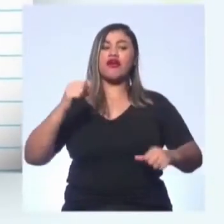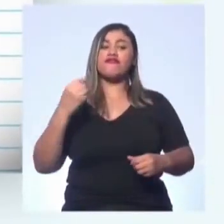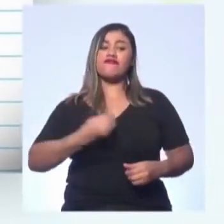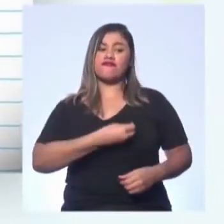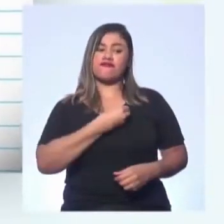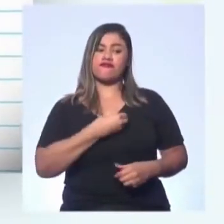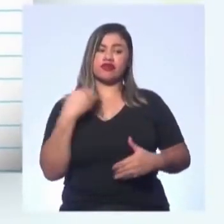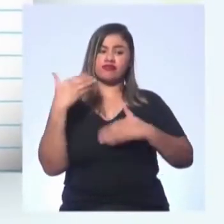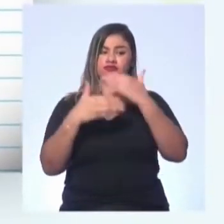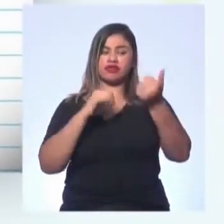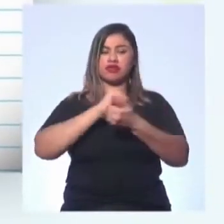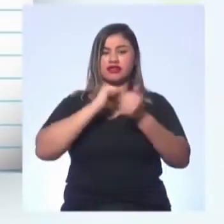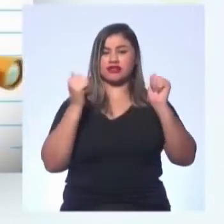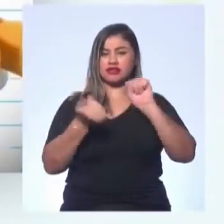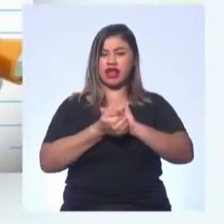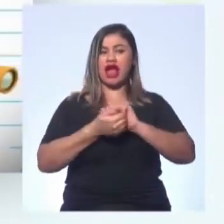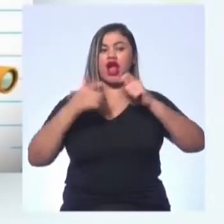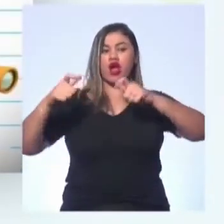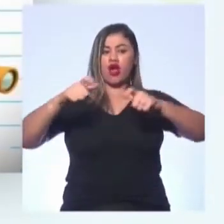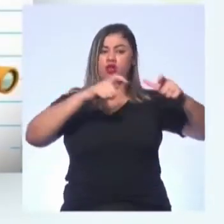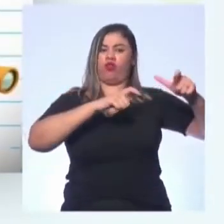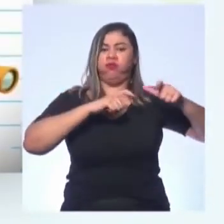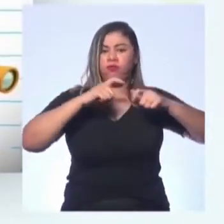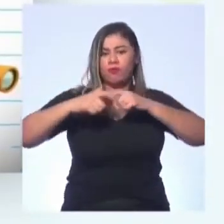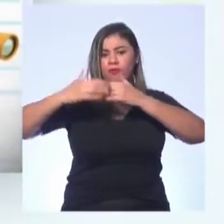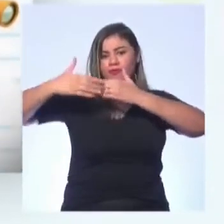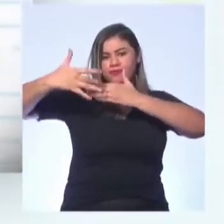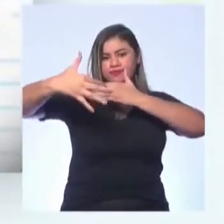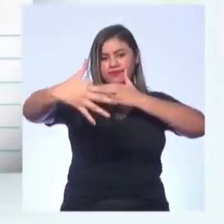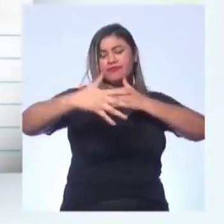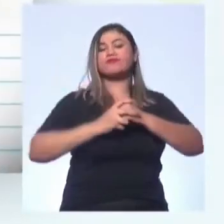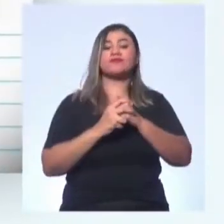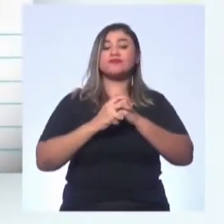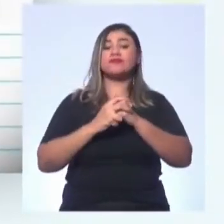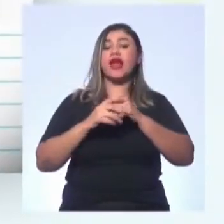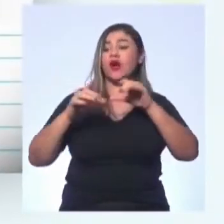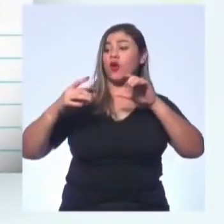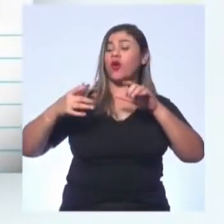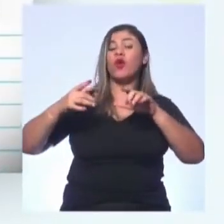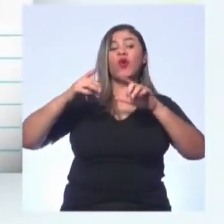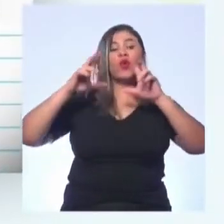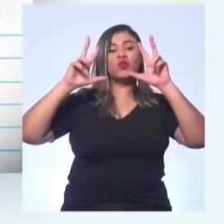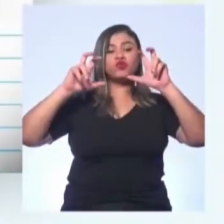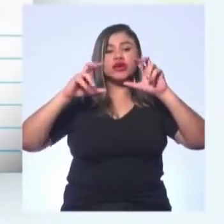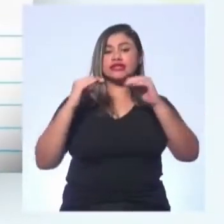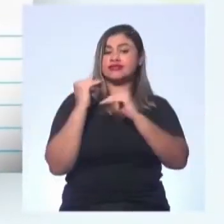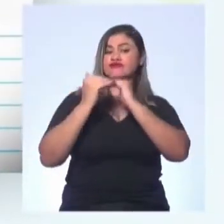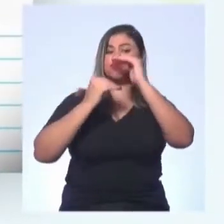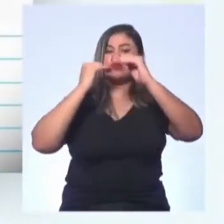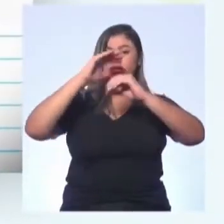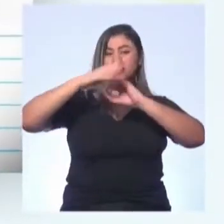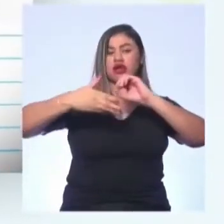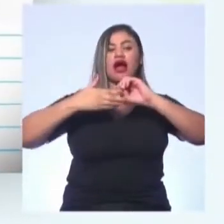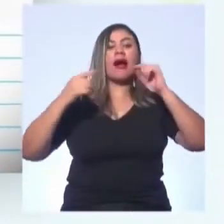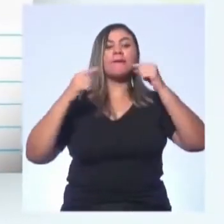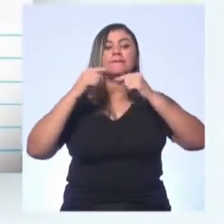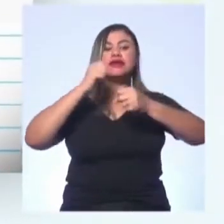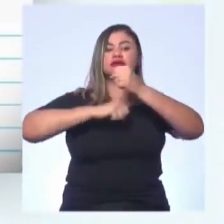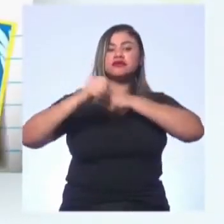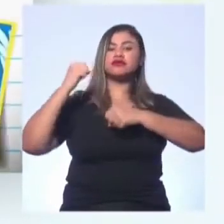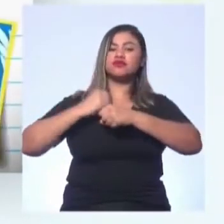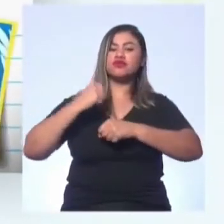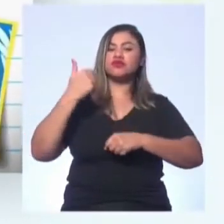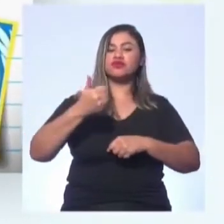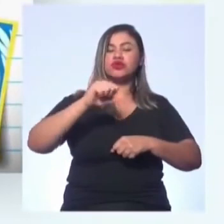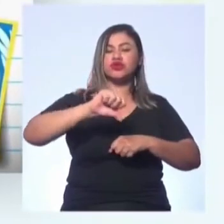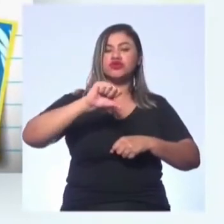às mudanças nas condições ambientais no longo prazo. Já o termo desenvolvimento sustentável foi consagrado em 1987